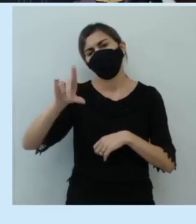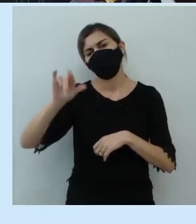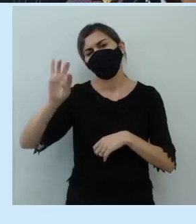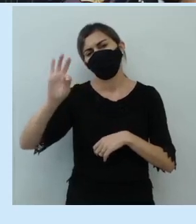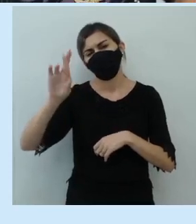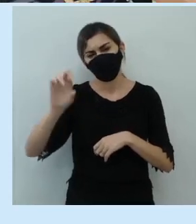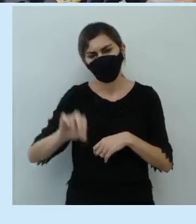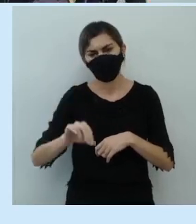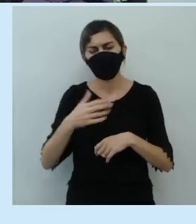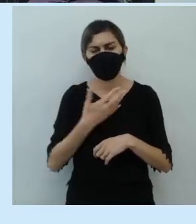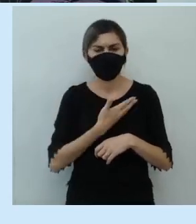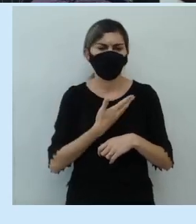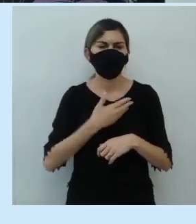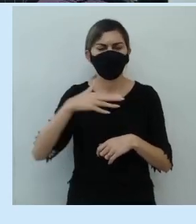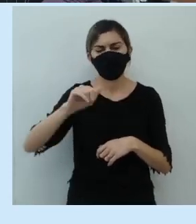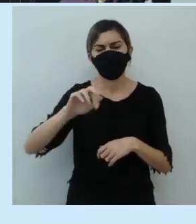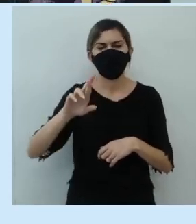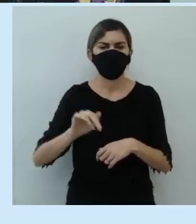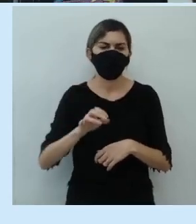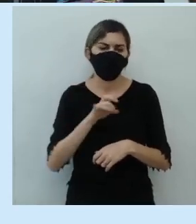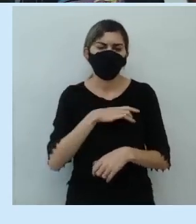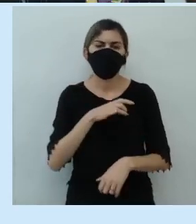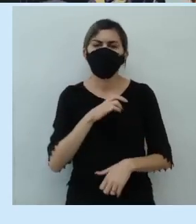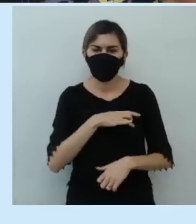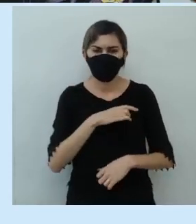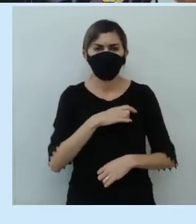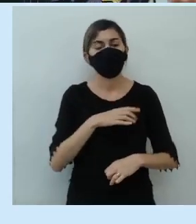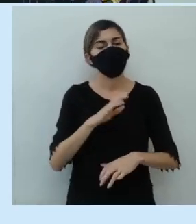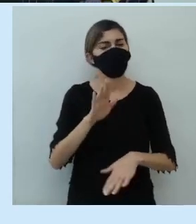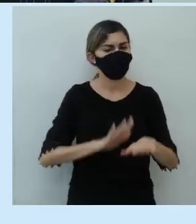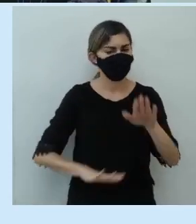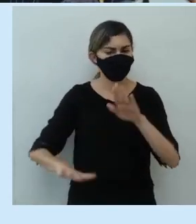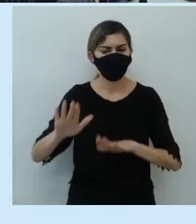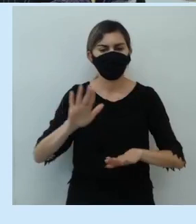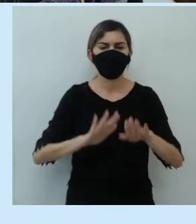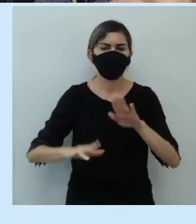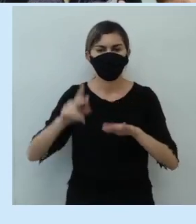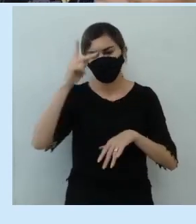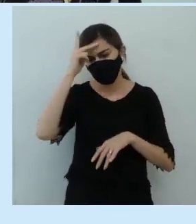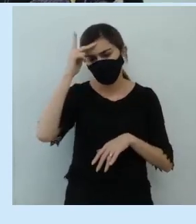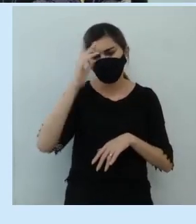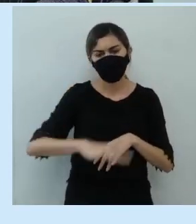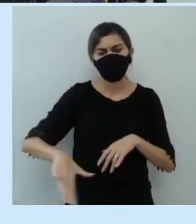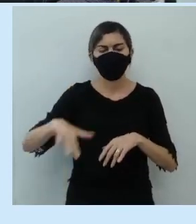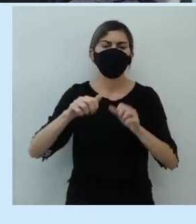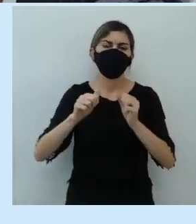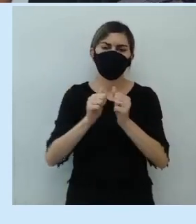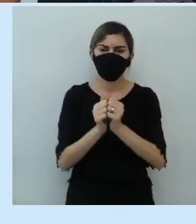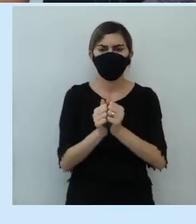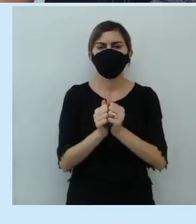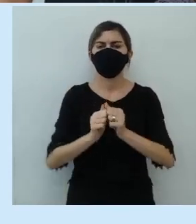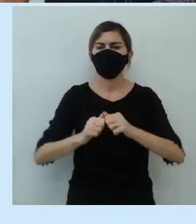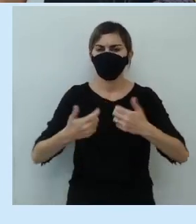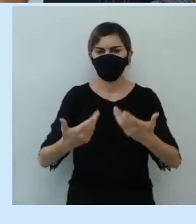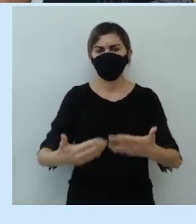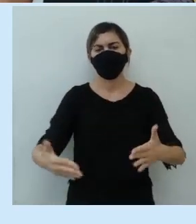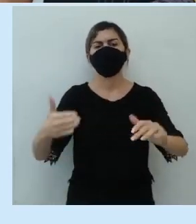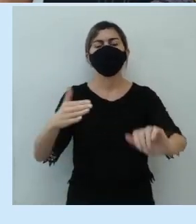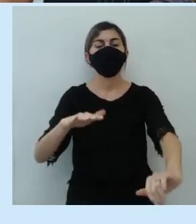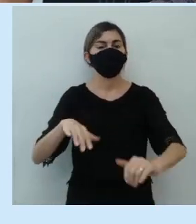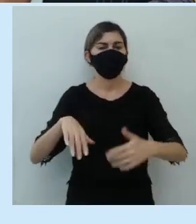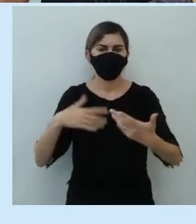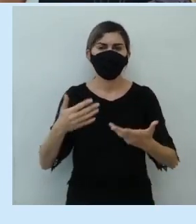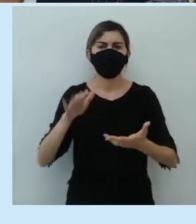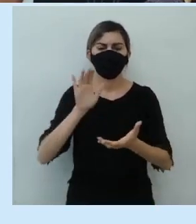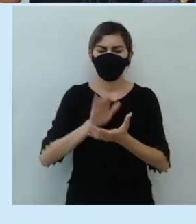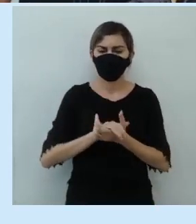né? O marreco, por exemplo, o medo. Então, cuidado com as pessoas que se juntam. E eles estavam no casamento, né? No